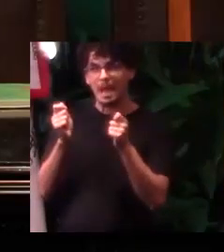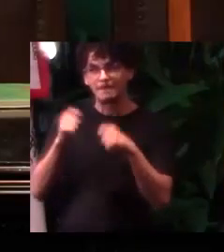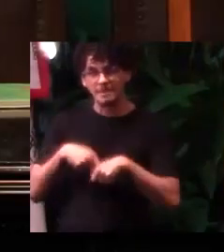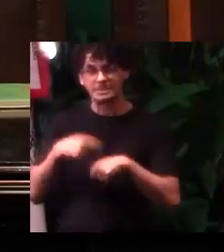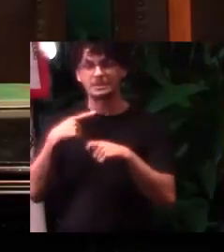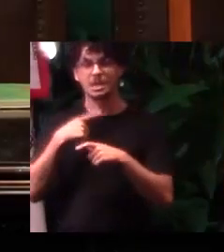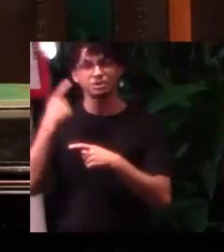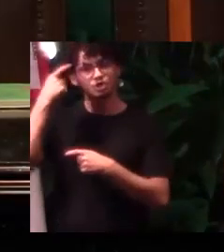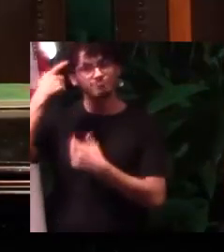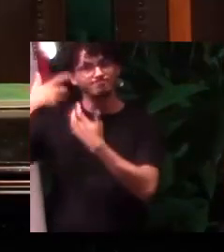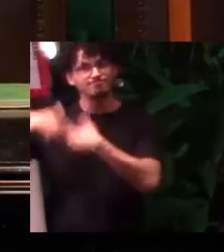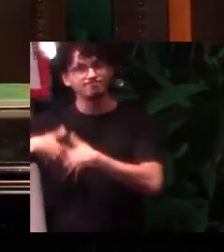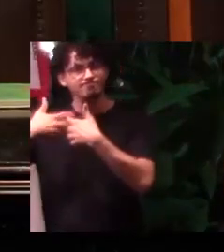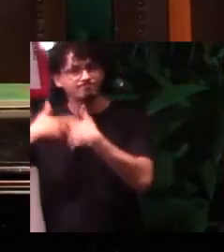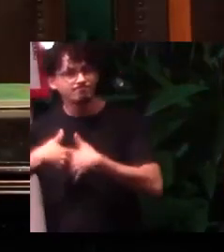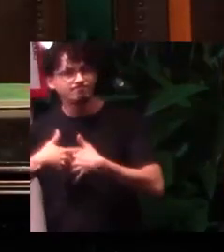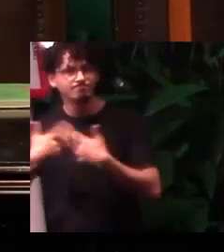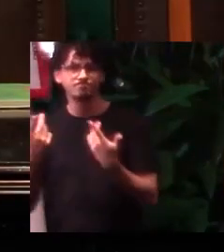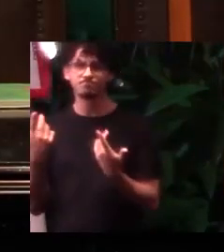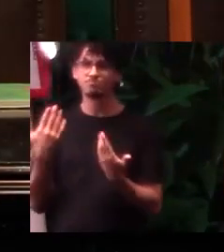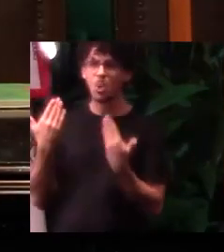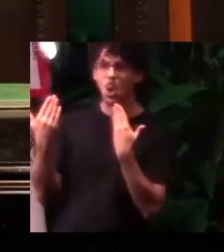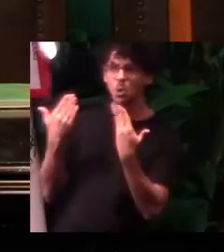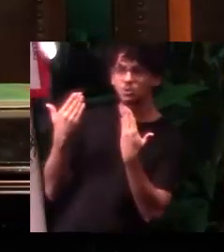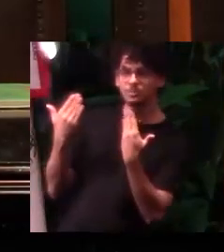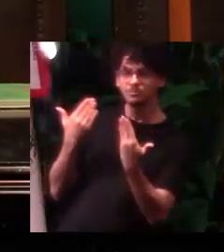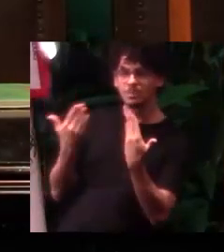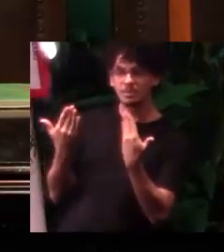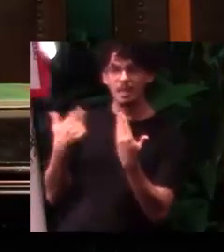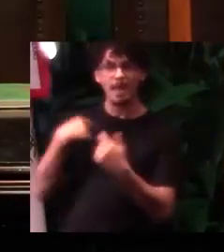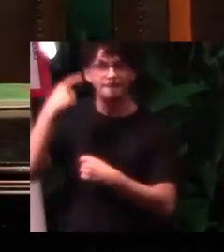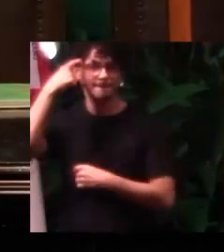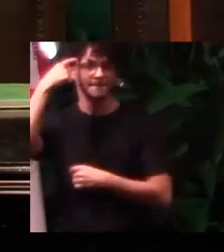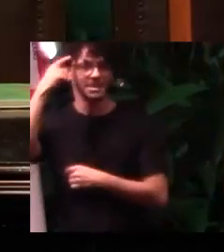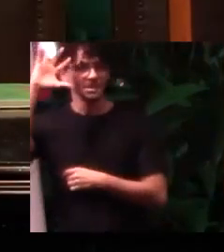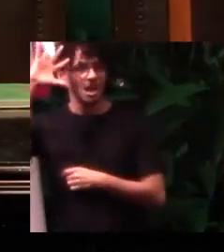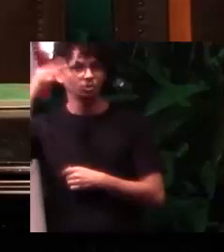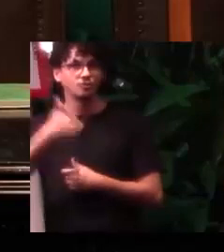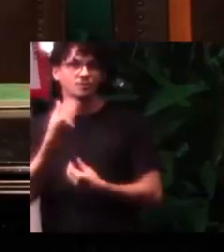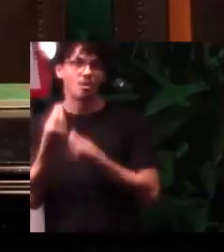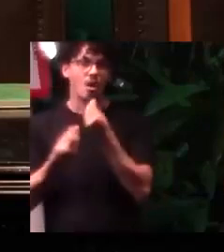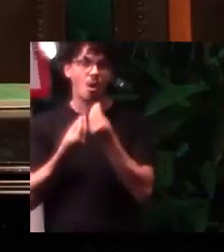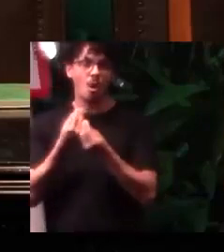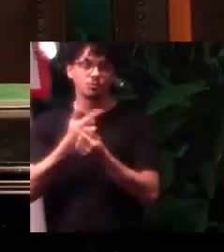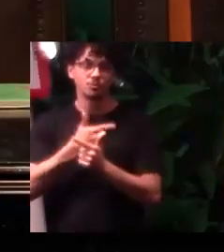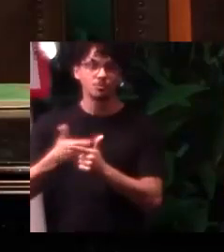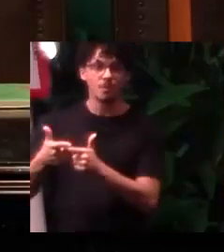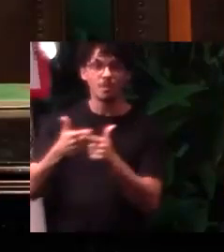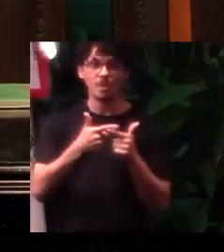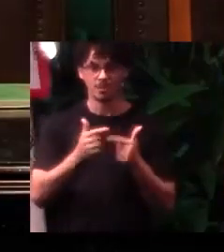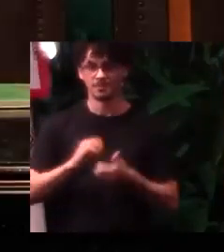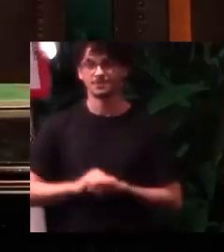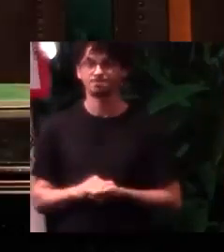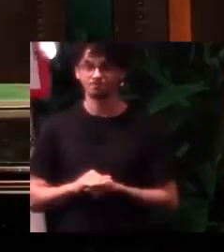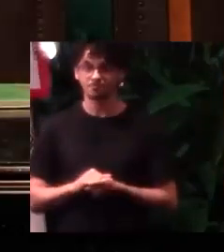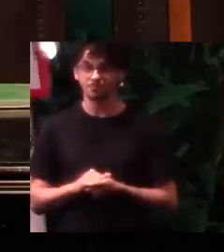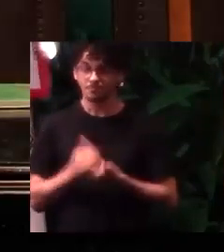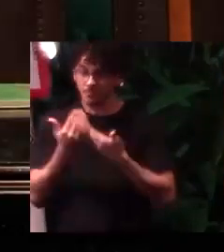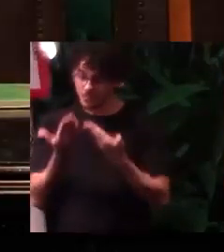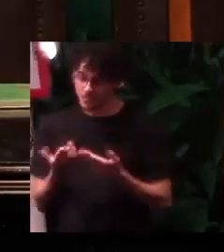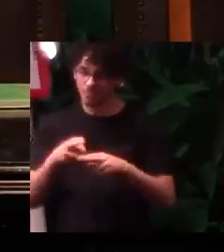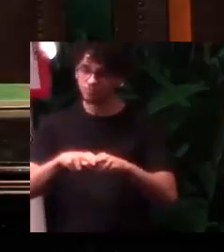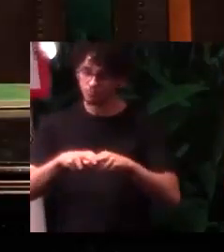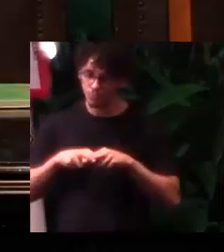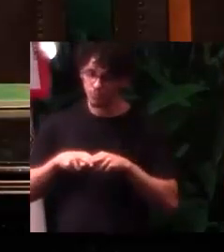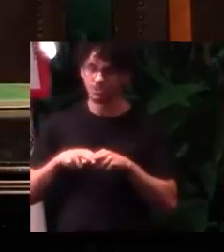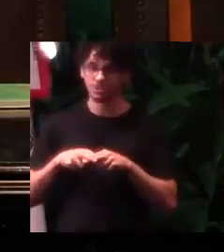para criticar, para pensar soluções novas para esse próprio mundo. E, portanto, o que eu